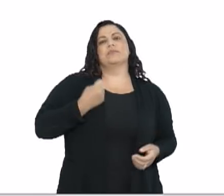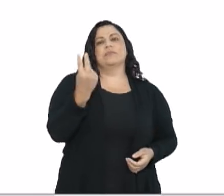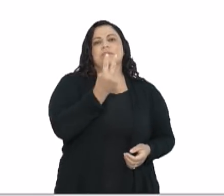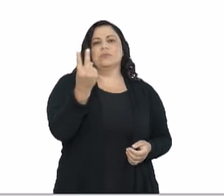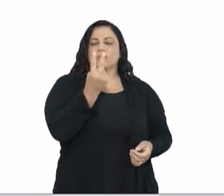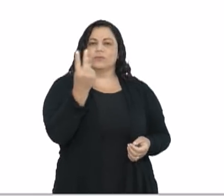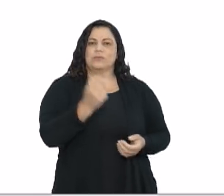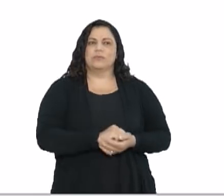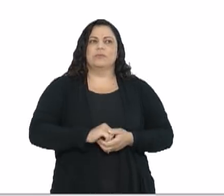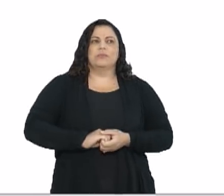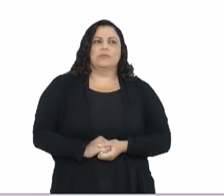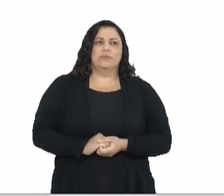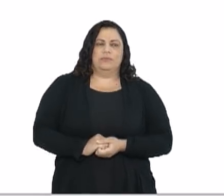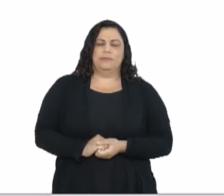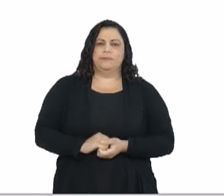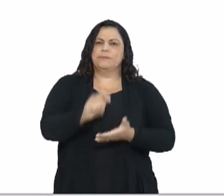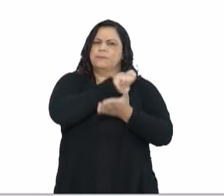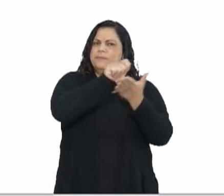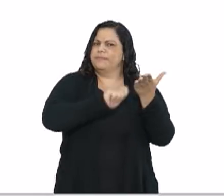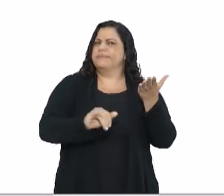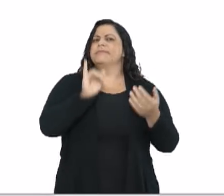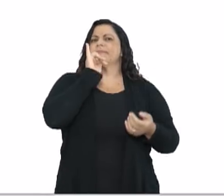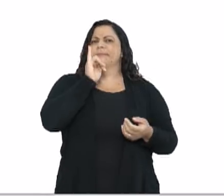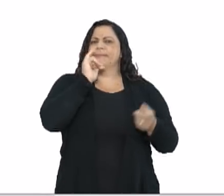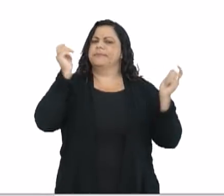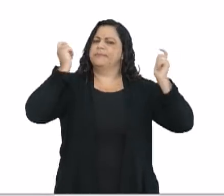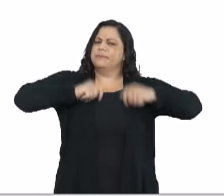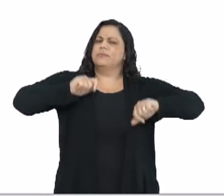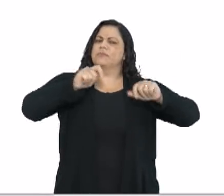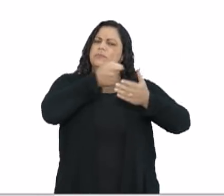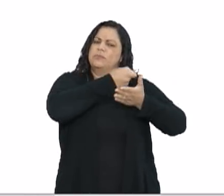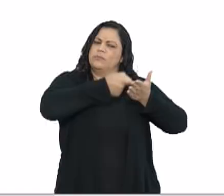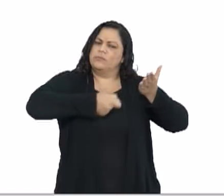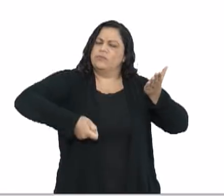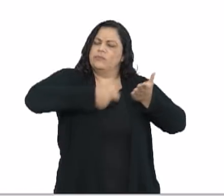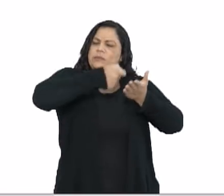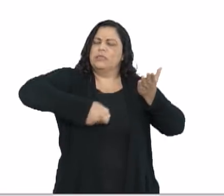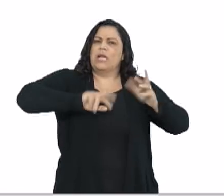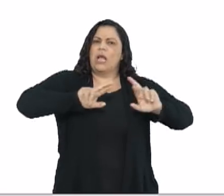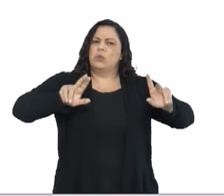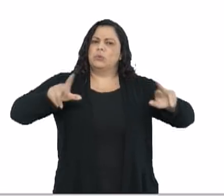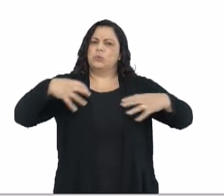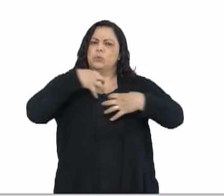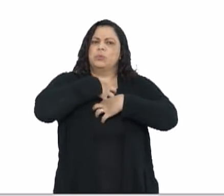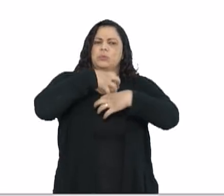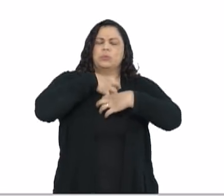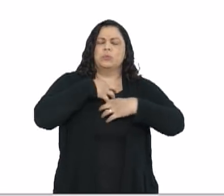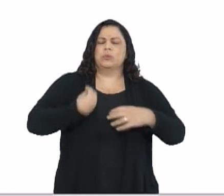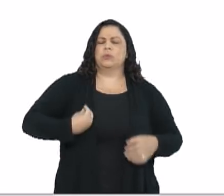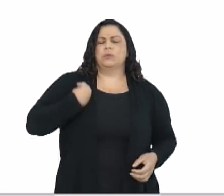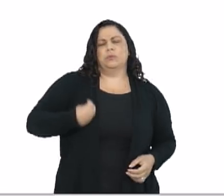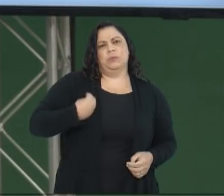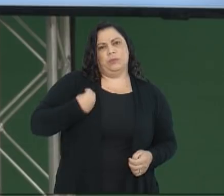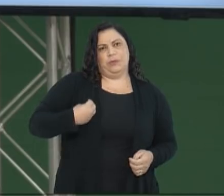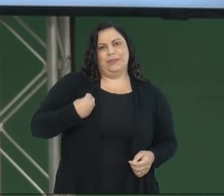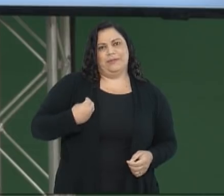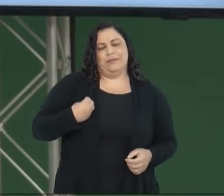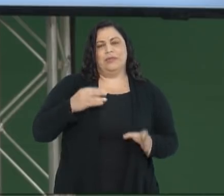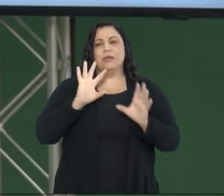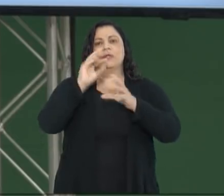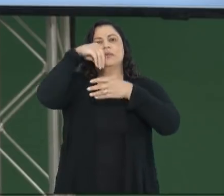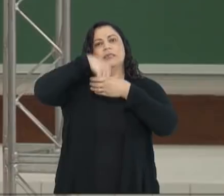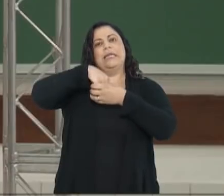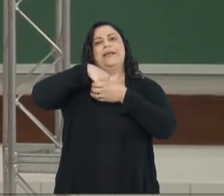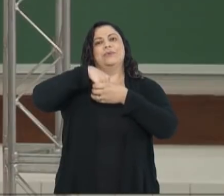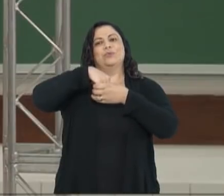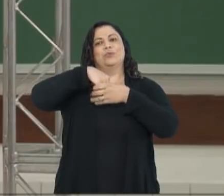ali. Escreva exemplos que podem ser dados das diferenças nos modos de viver em países europeus.